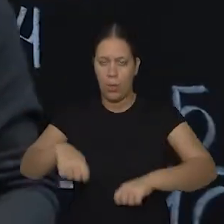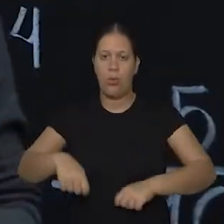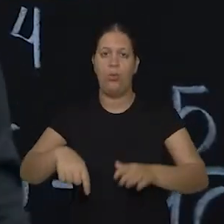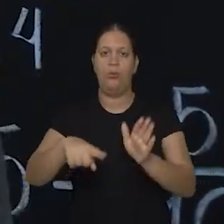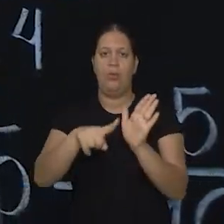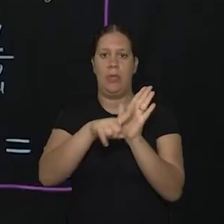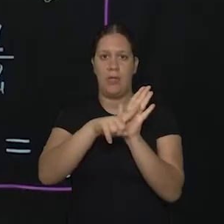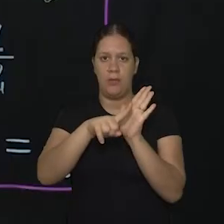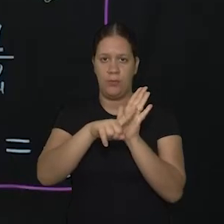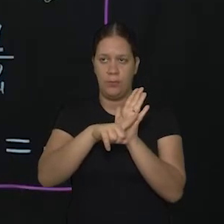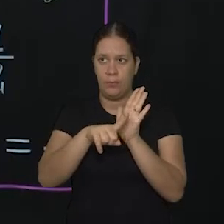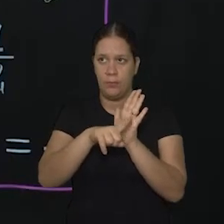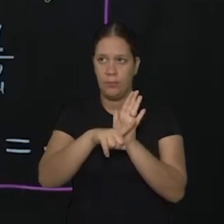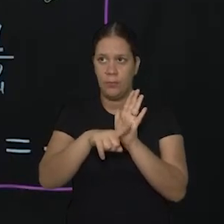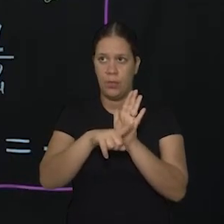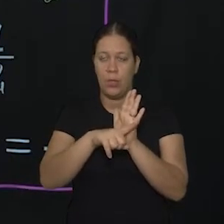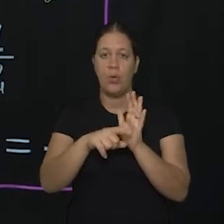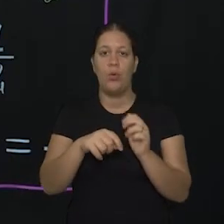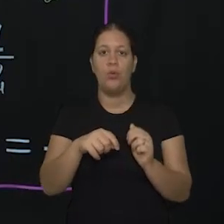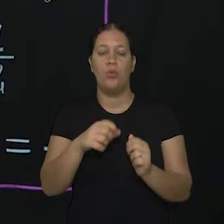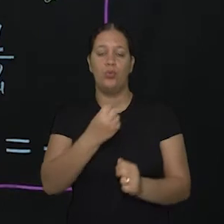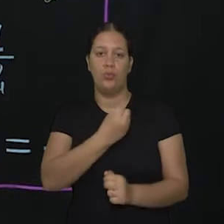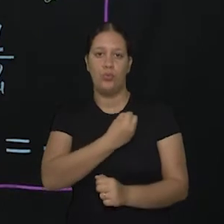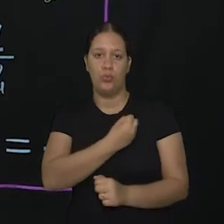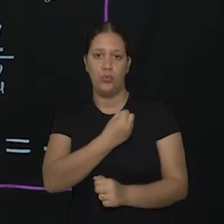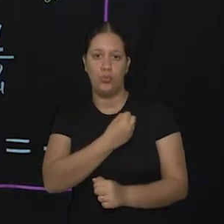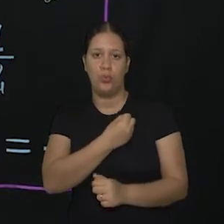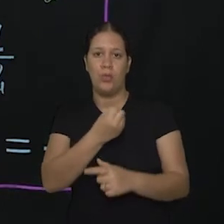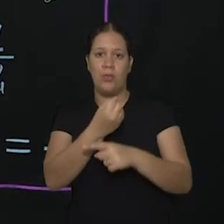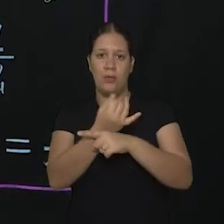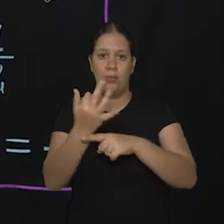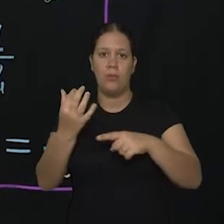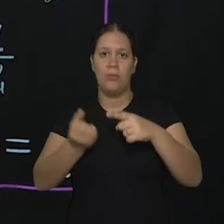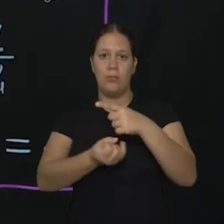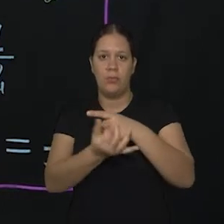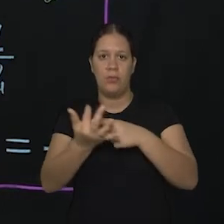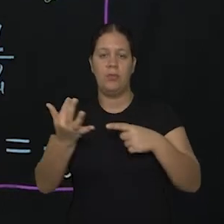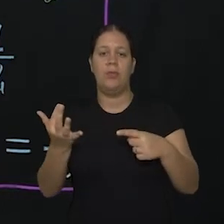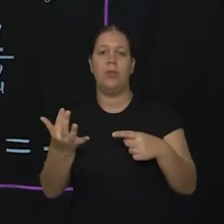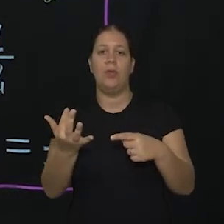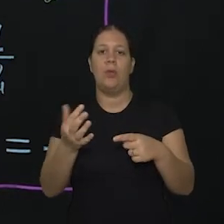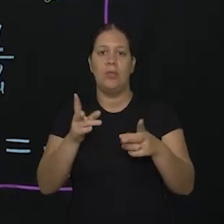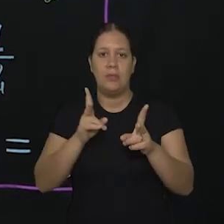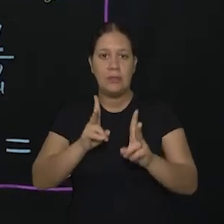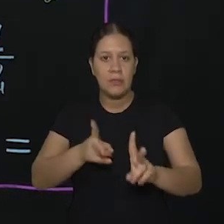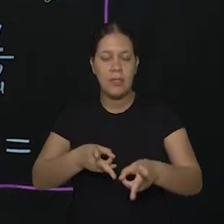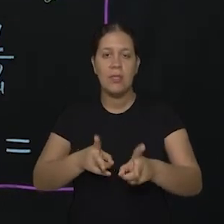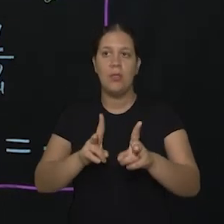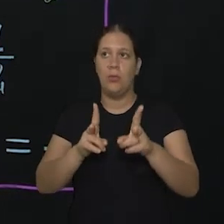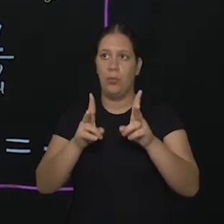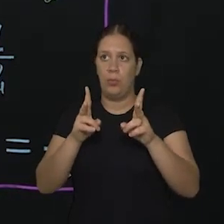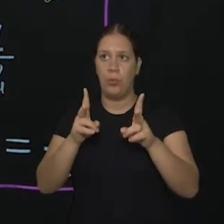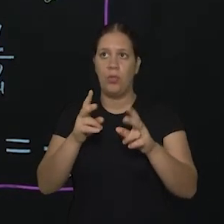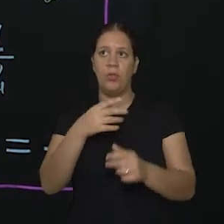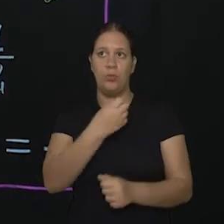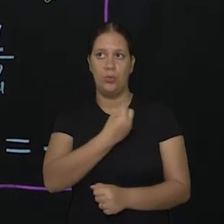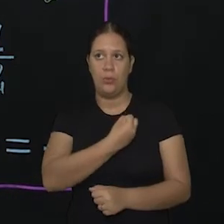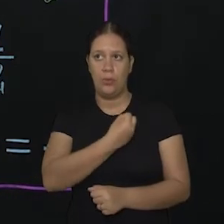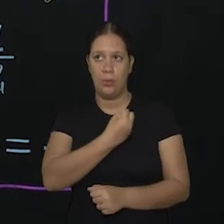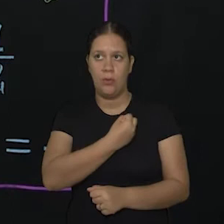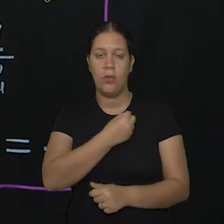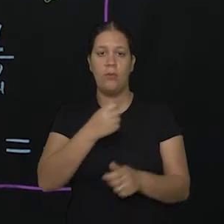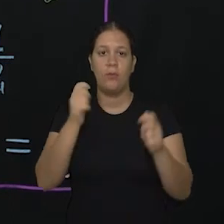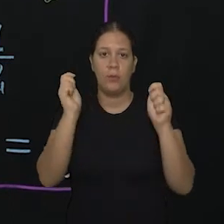negativa, tá? Então, o número racional, ele sempre terá essa sua composição, ok? É um